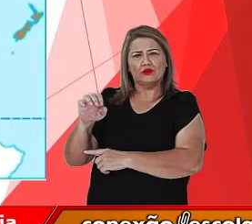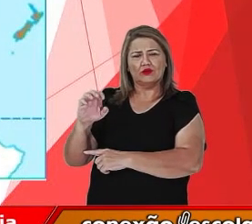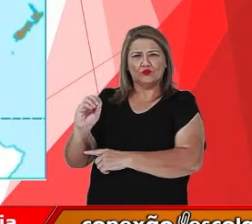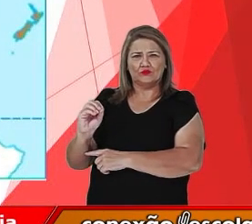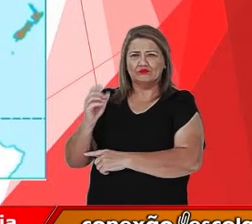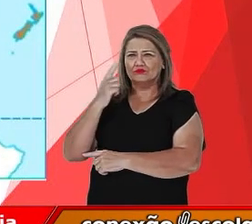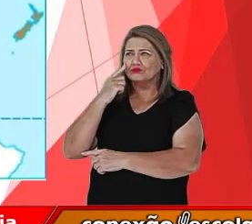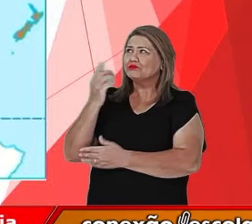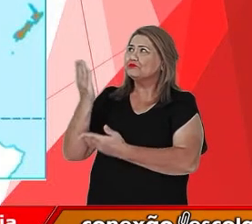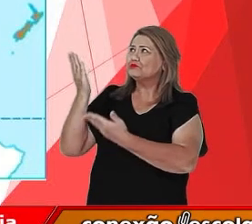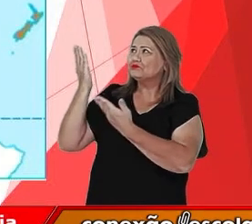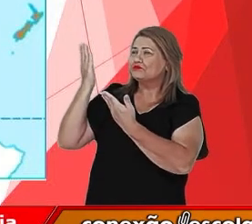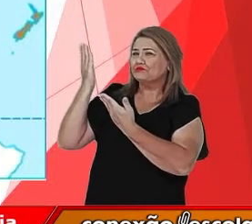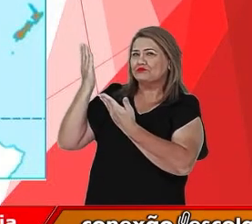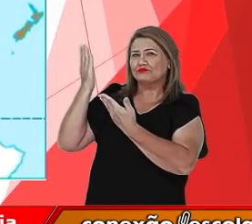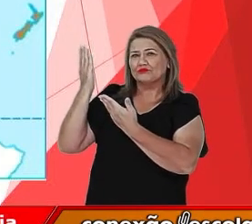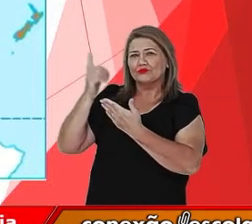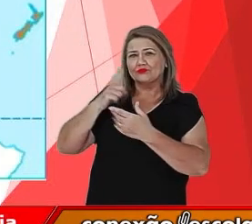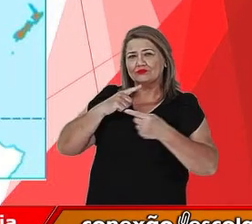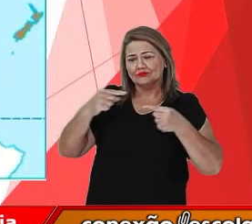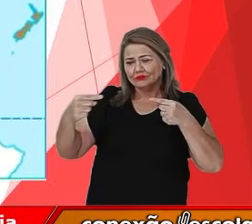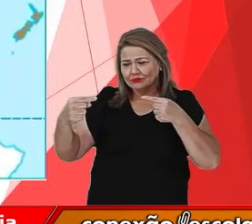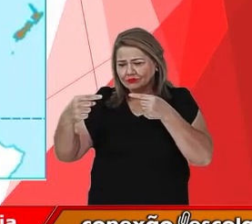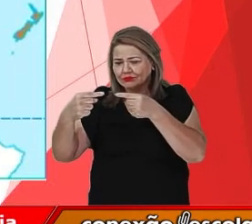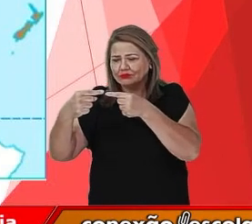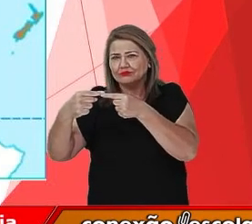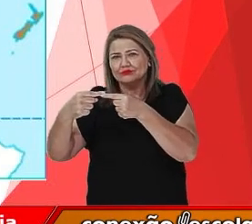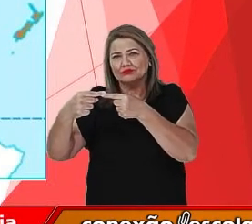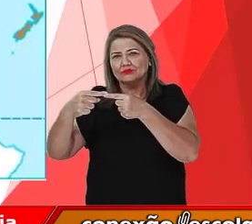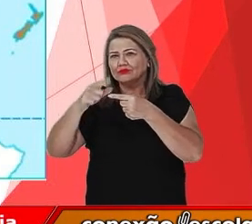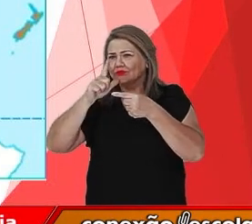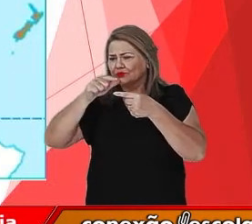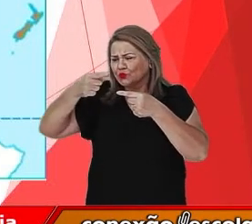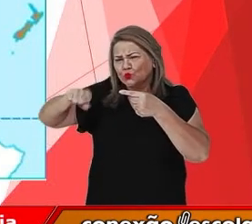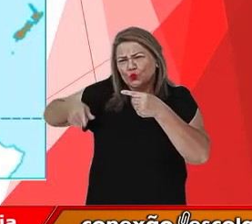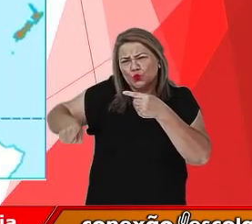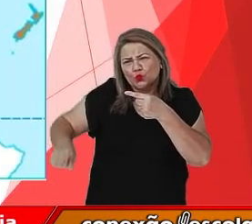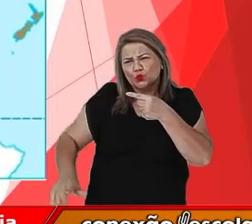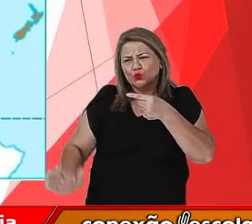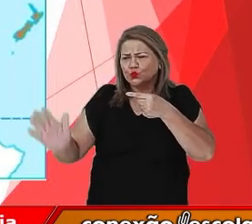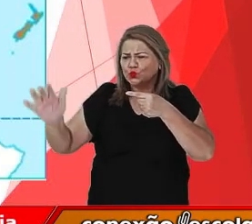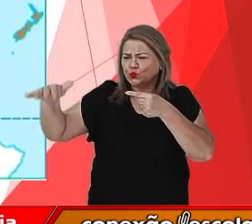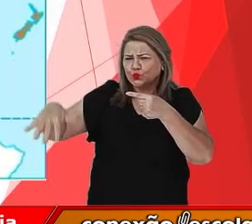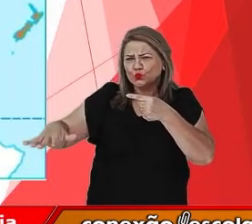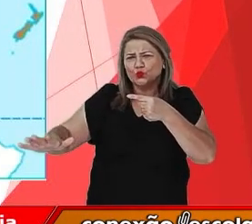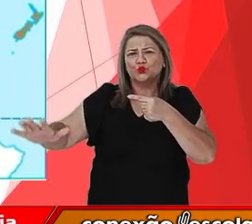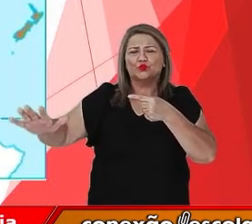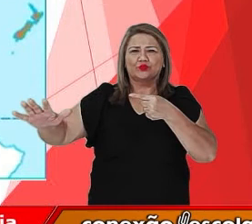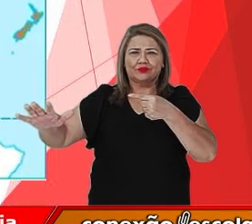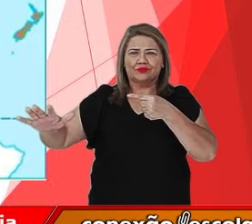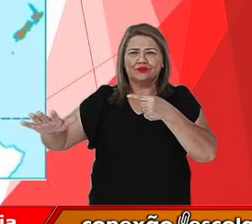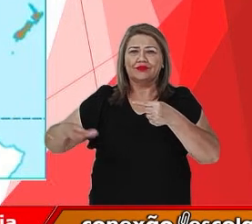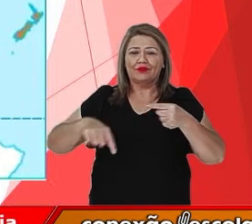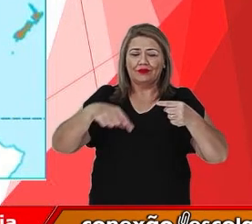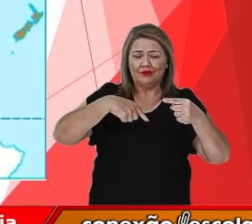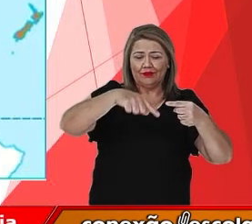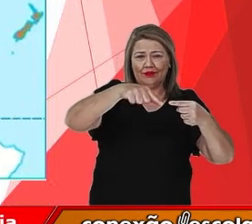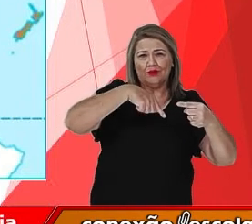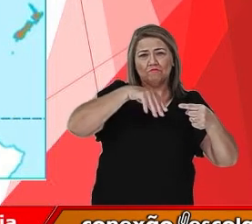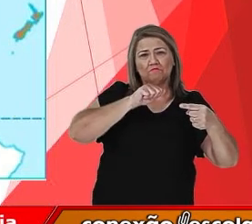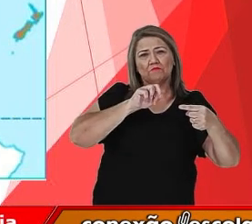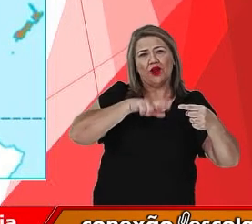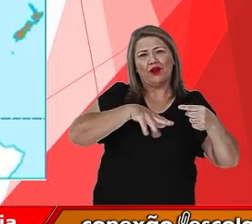Antilhas, que ele é ligado ao oceano, né, de forma direta, que a gente chama aí de mar aberto, e o caso aqui do